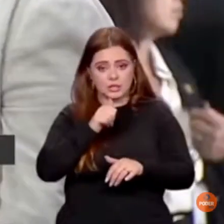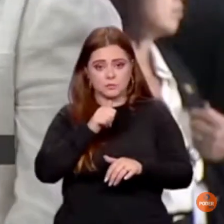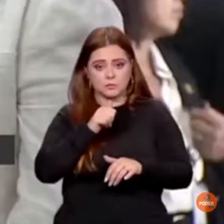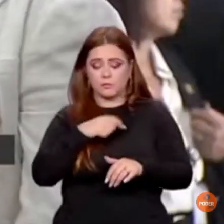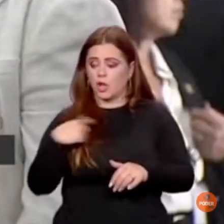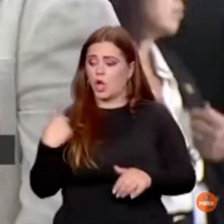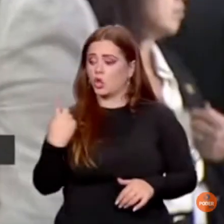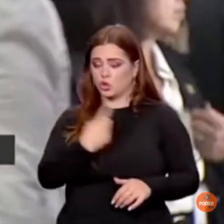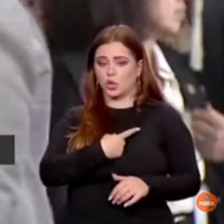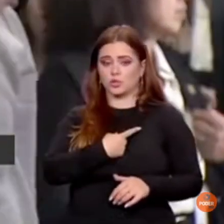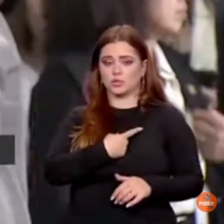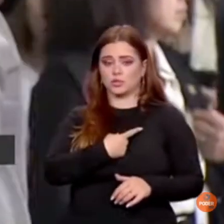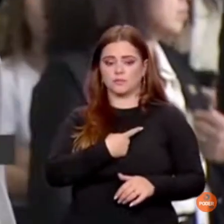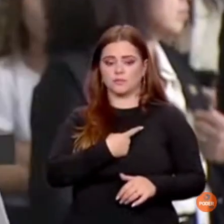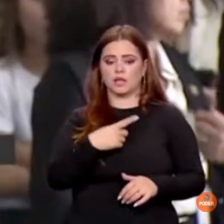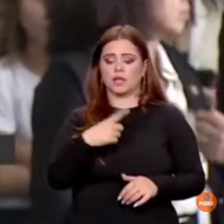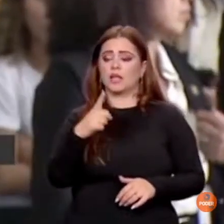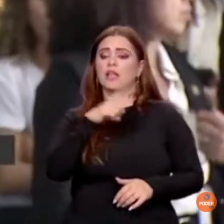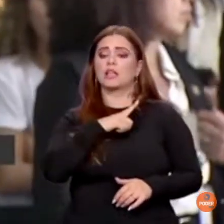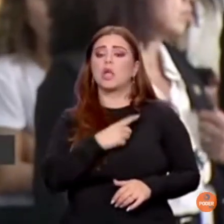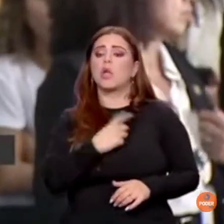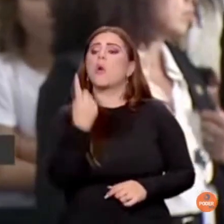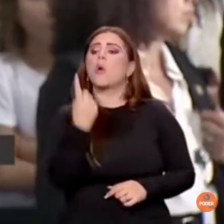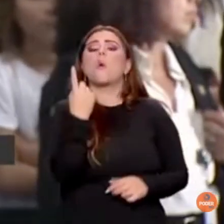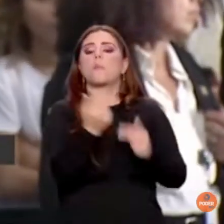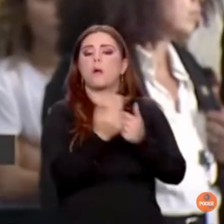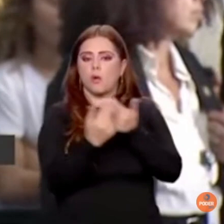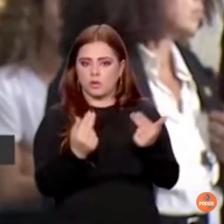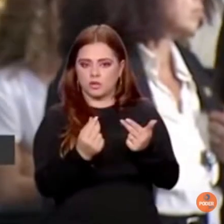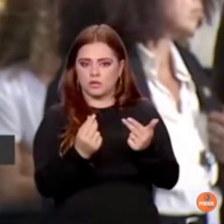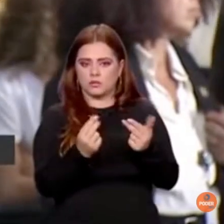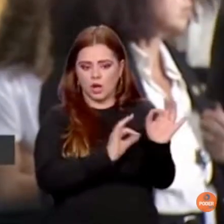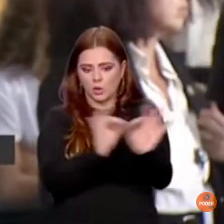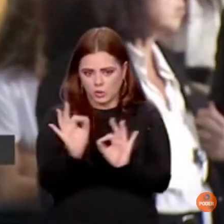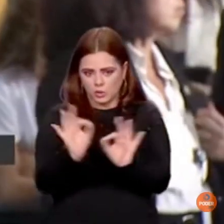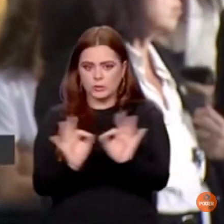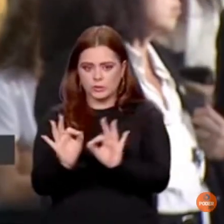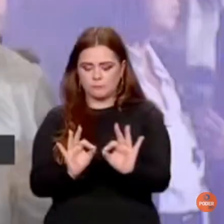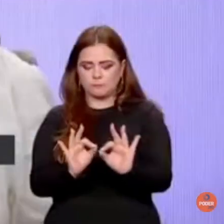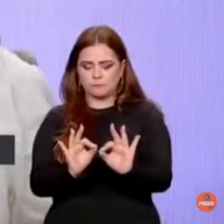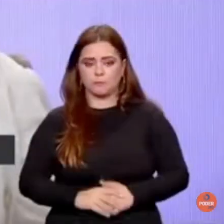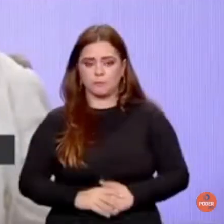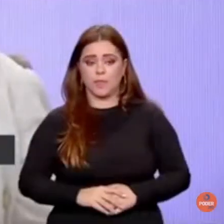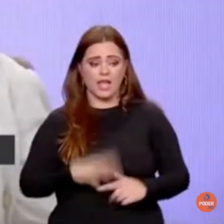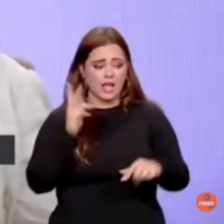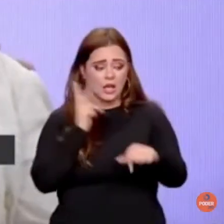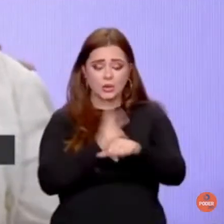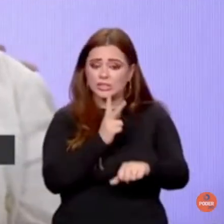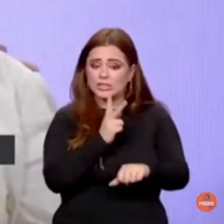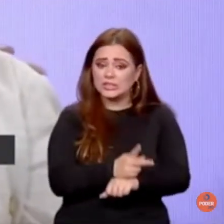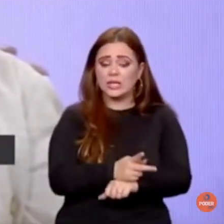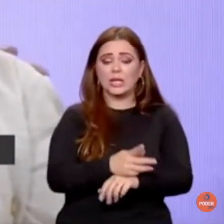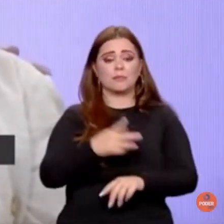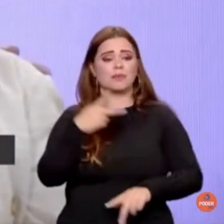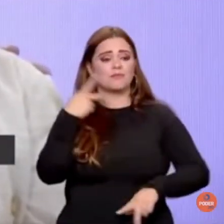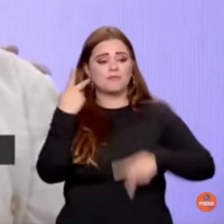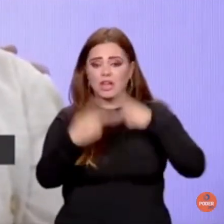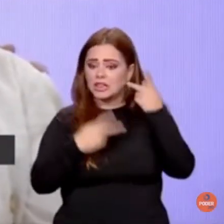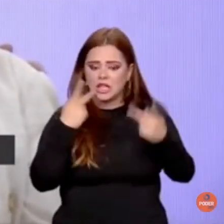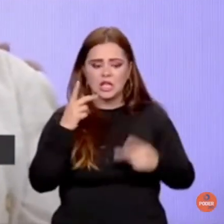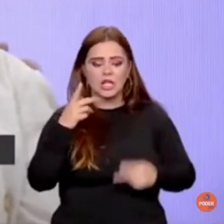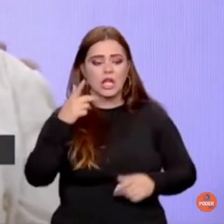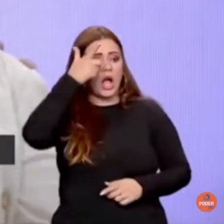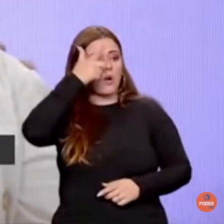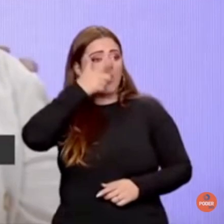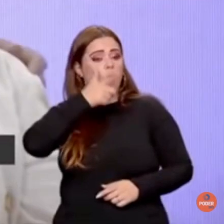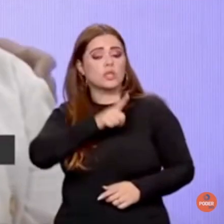nós, Cida, nós só temos uma coisa a fazer. Eu sempre disse que as conquistas das mulheres